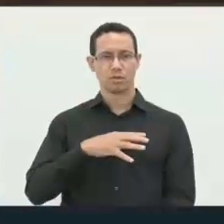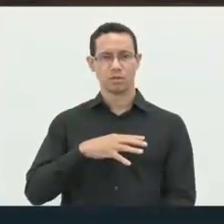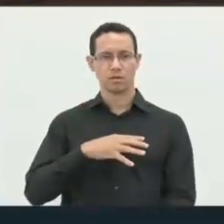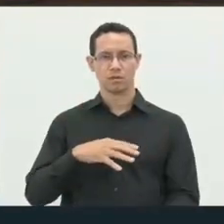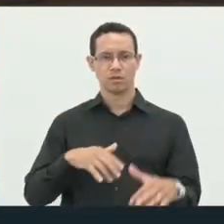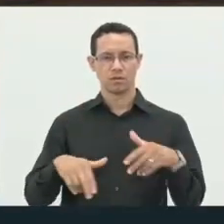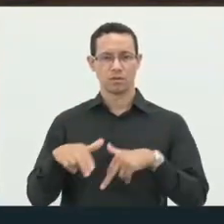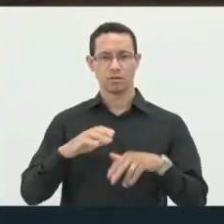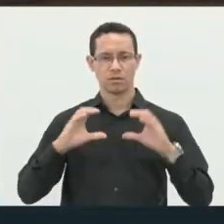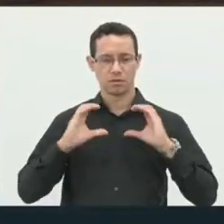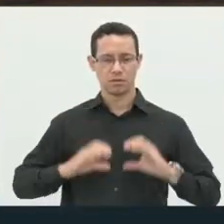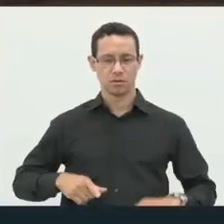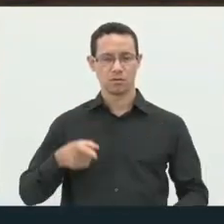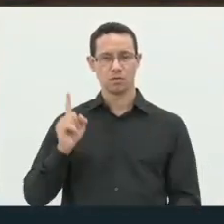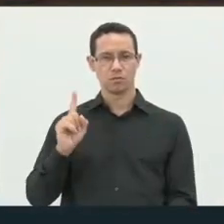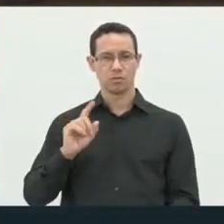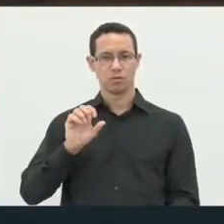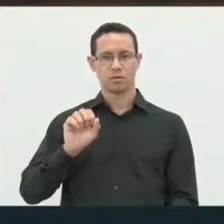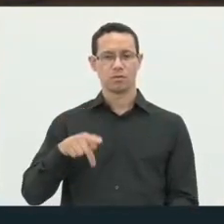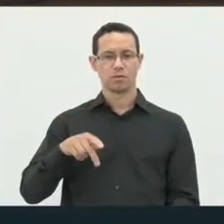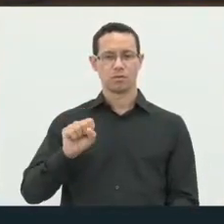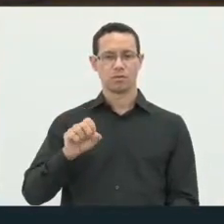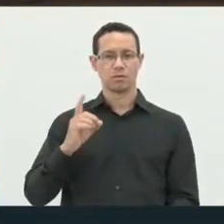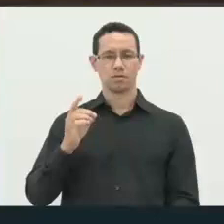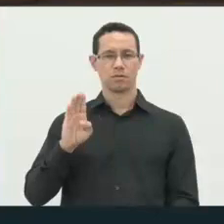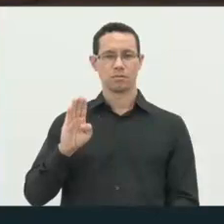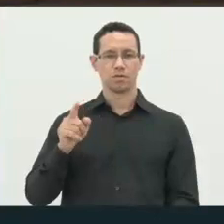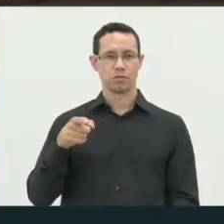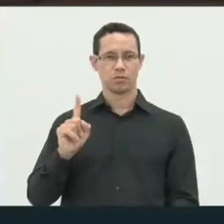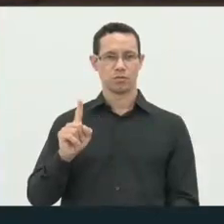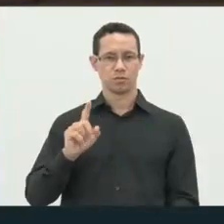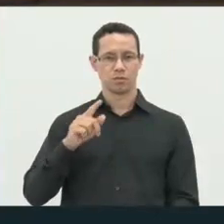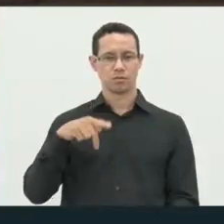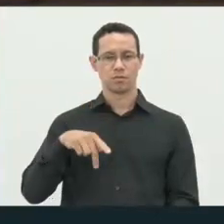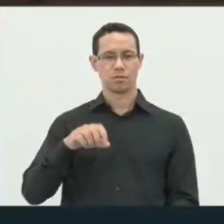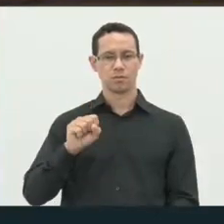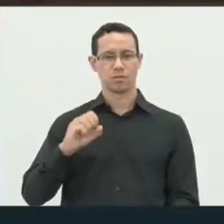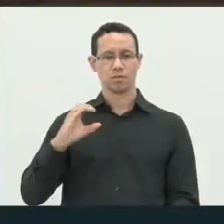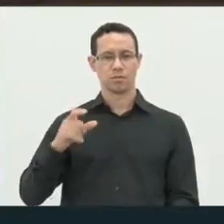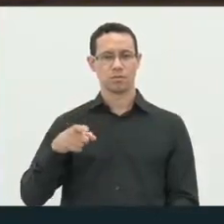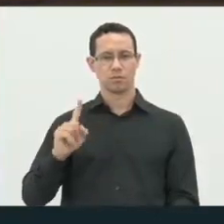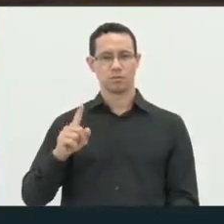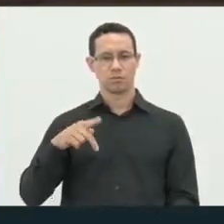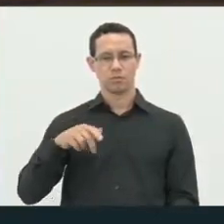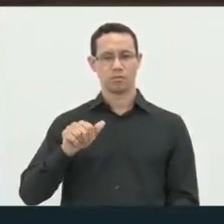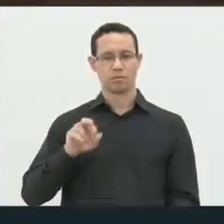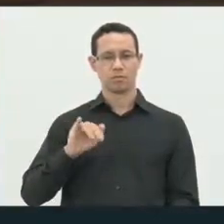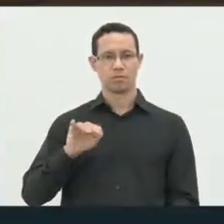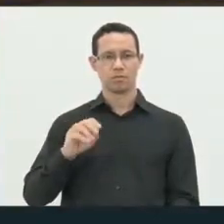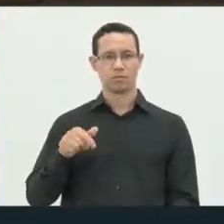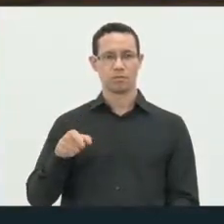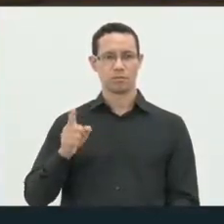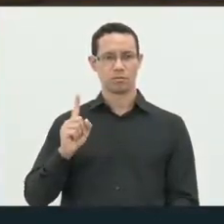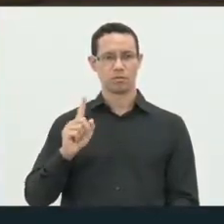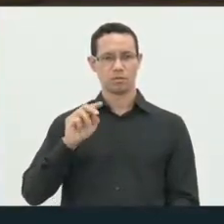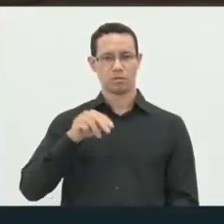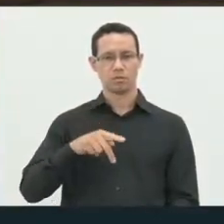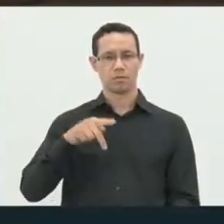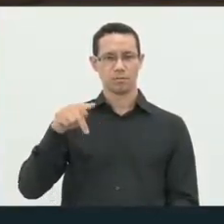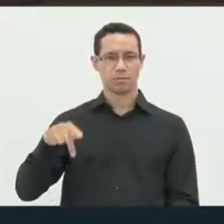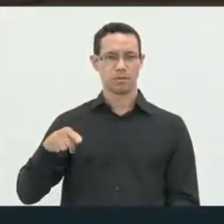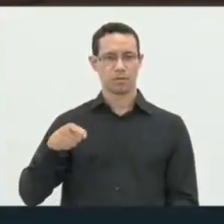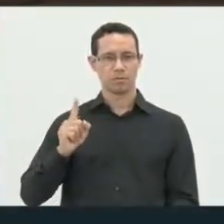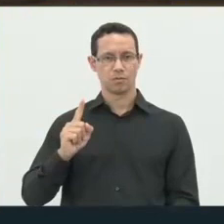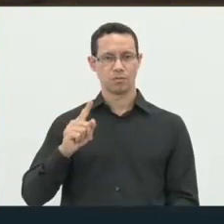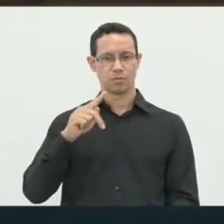PSDB 1 PSC um patriota um PP um PDT